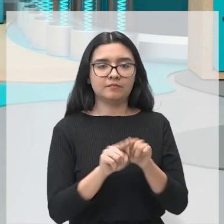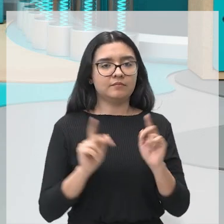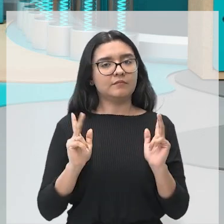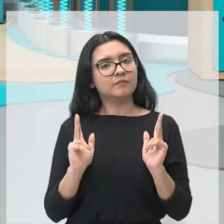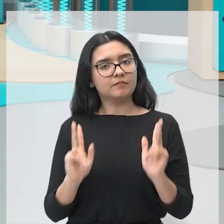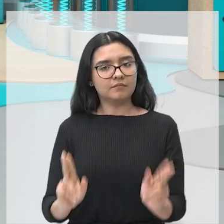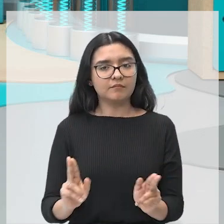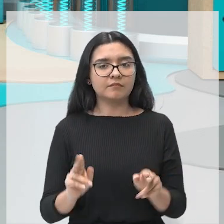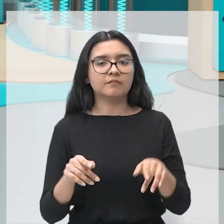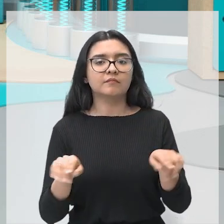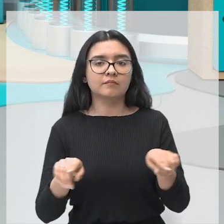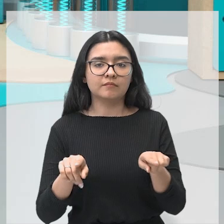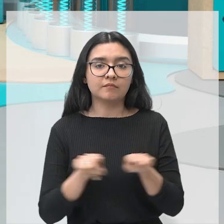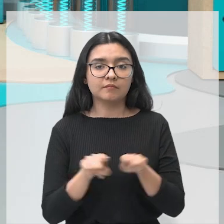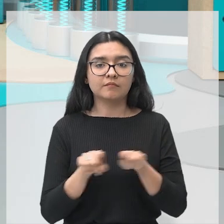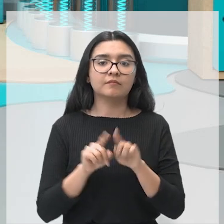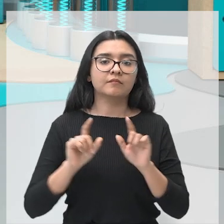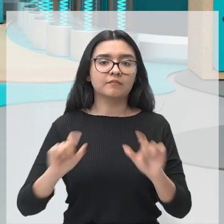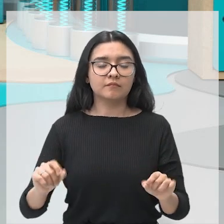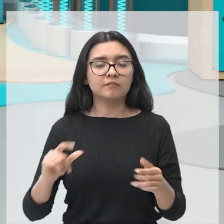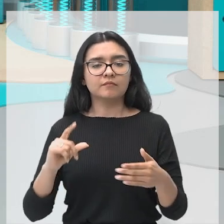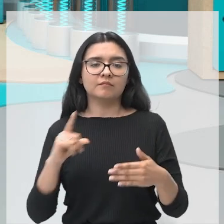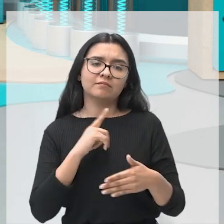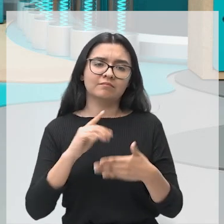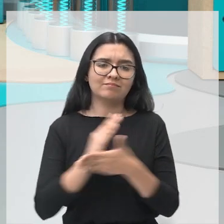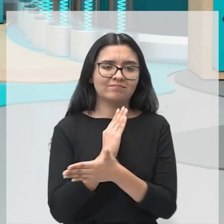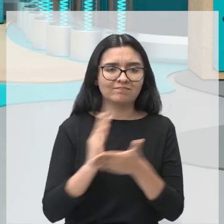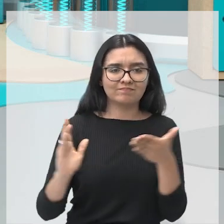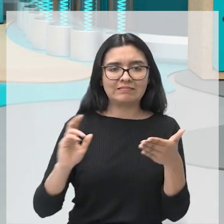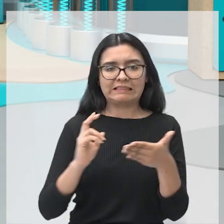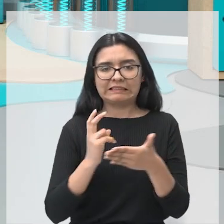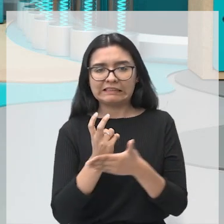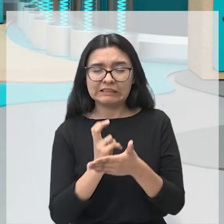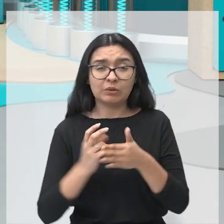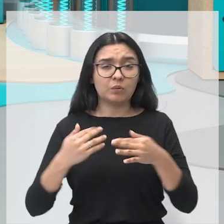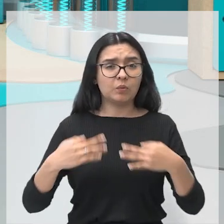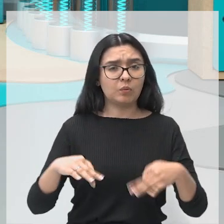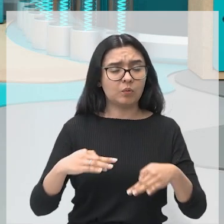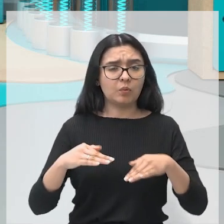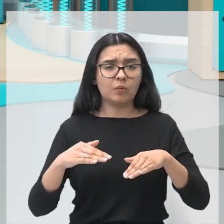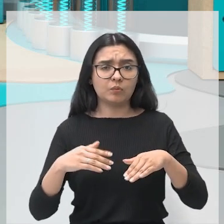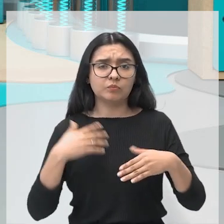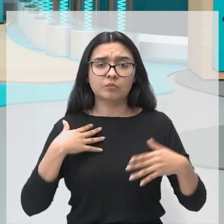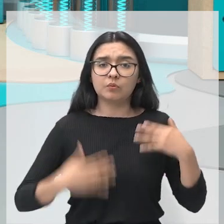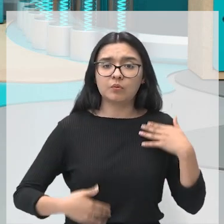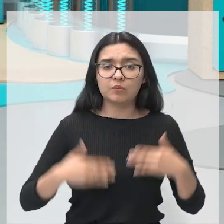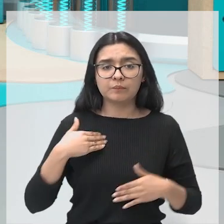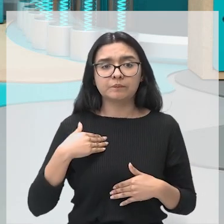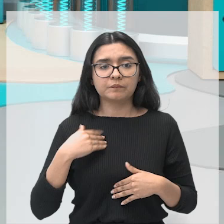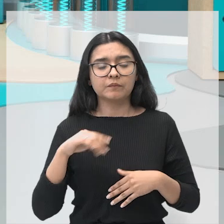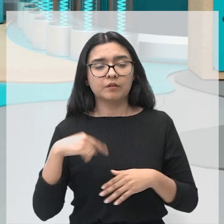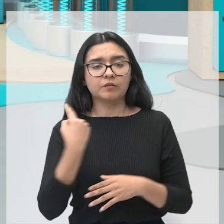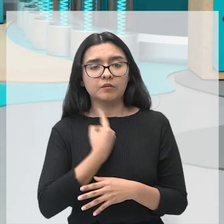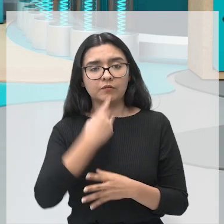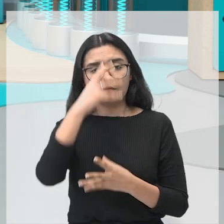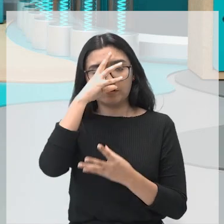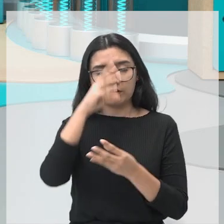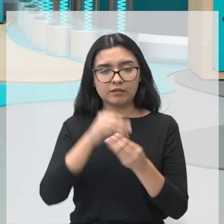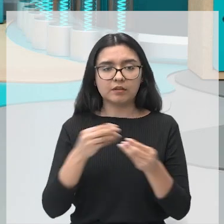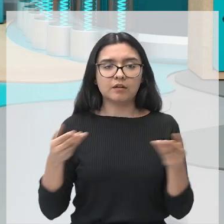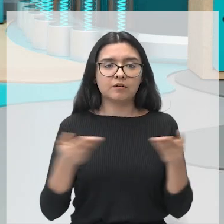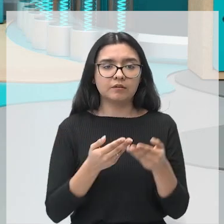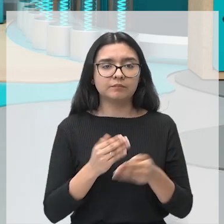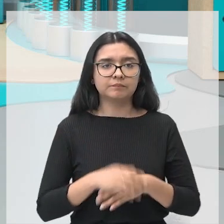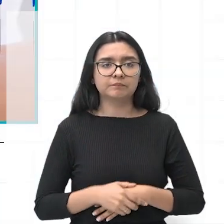pisada supinada, ele vai causar alguns desconfortos, algumas dores no nosso corpo. E a gente vai entender na cartela agora,